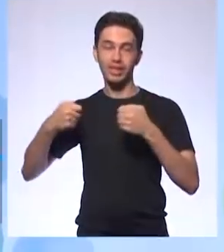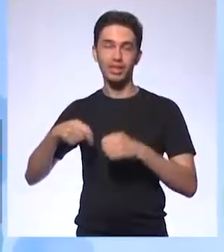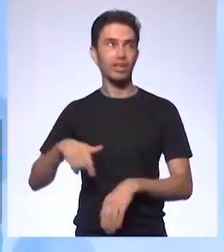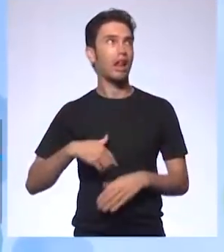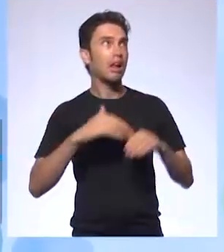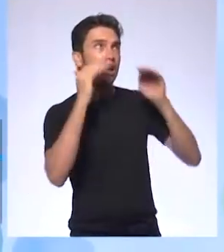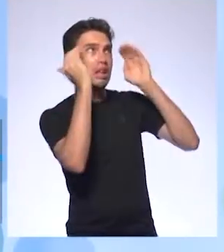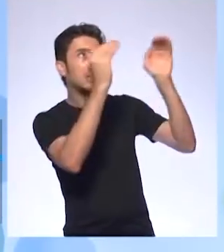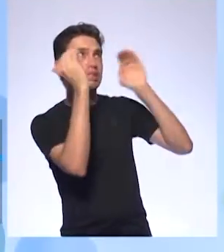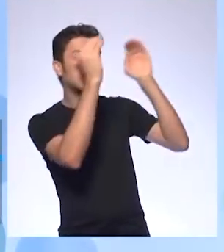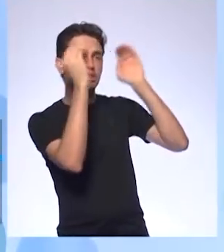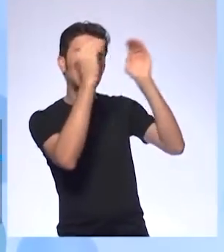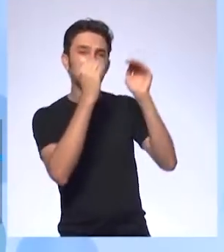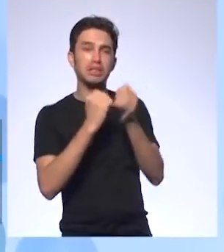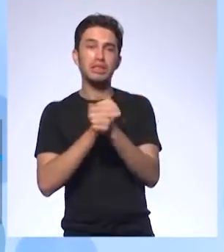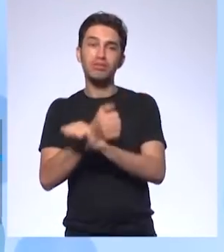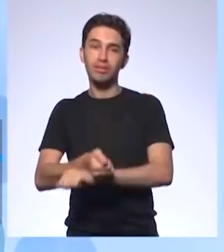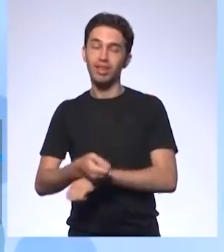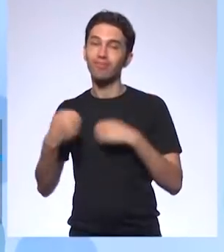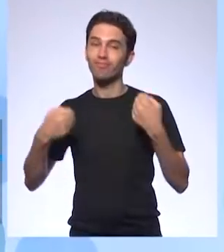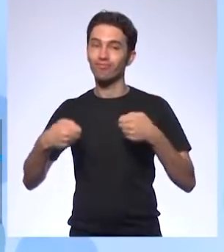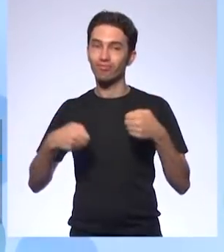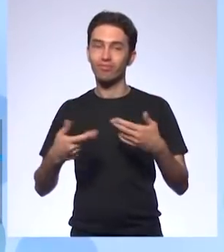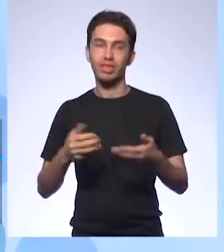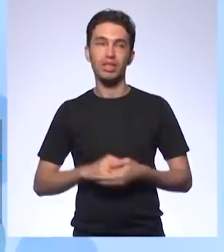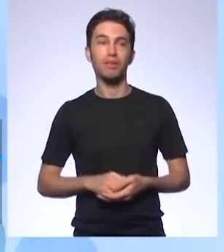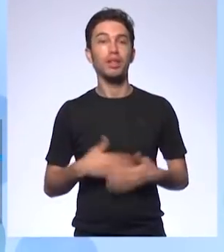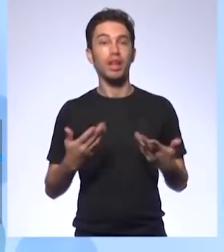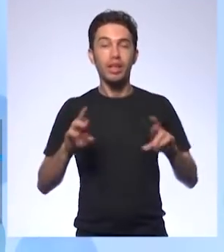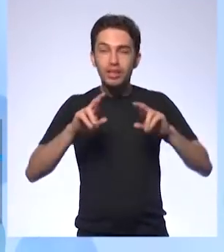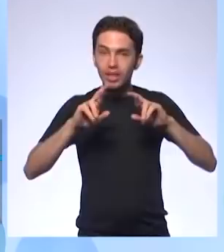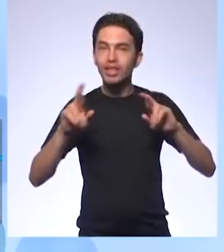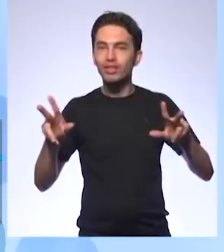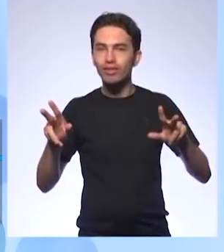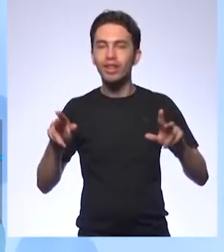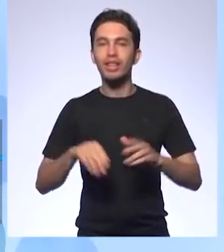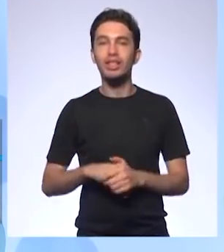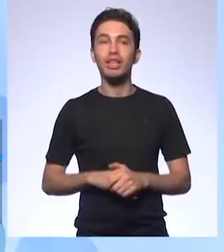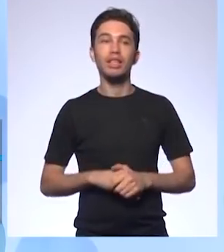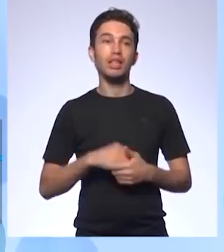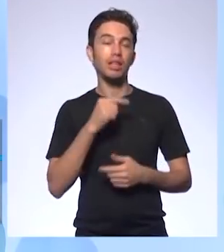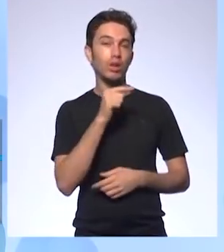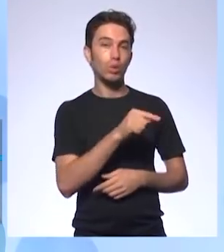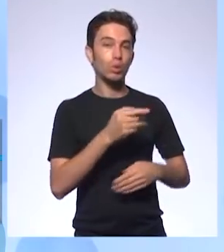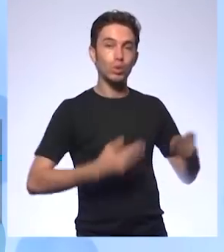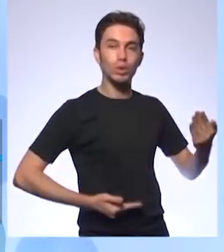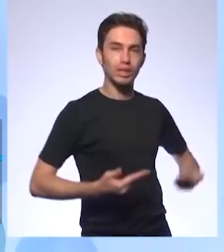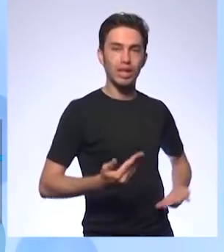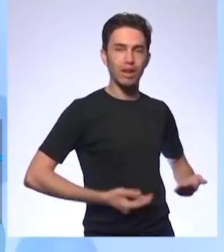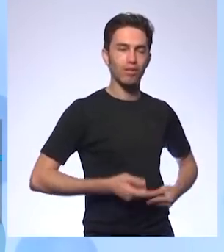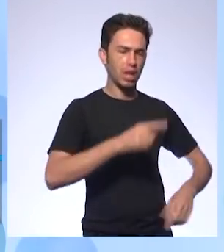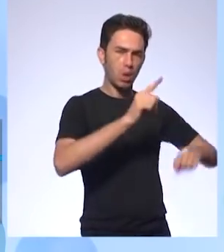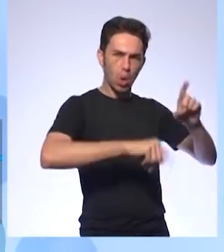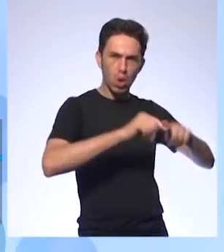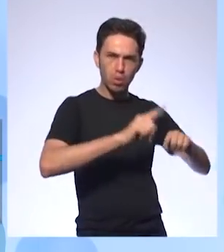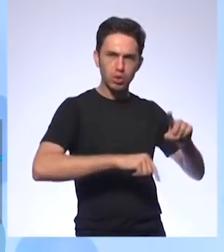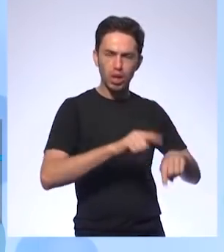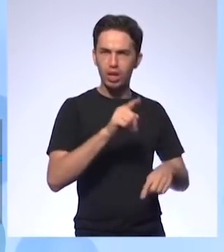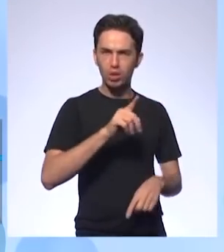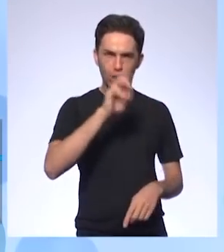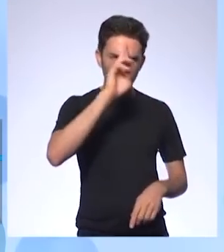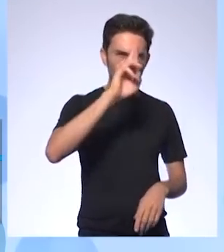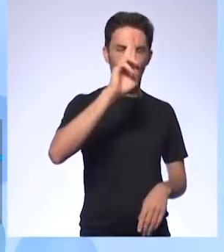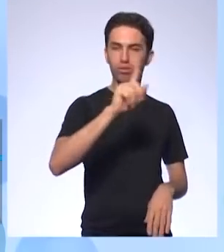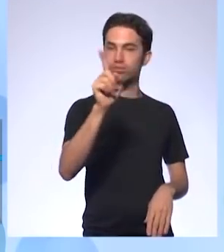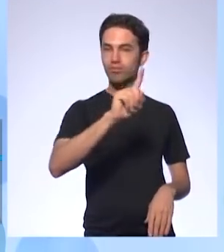um servo e de ser um escravizado? Essa é a grande diferença. O servo, ele não é um objeto do seu senhor,